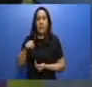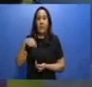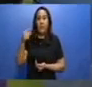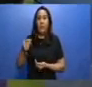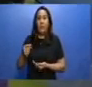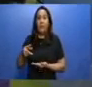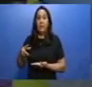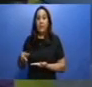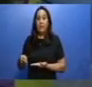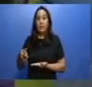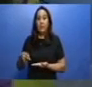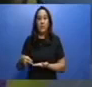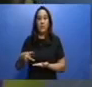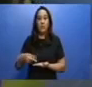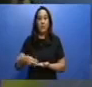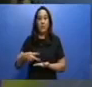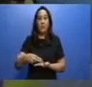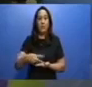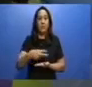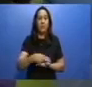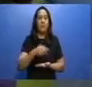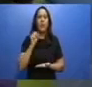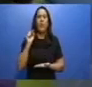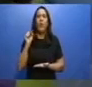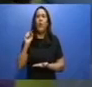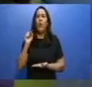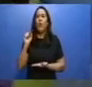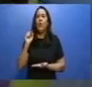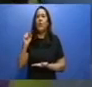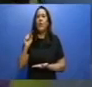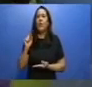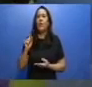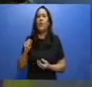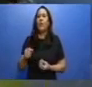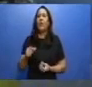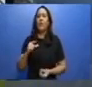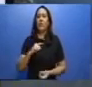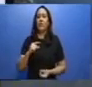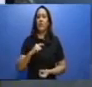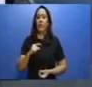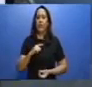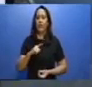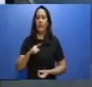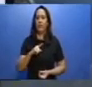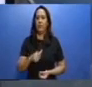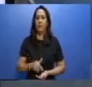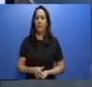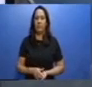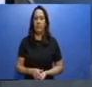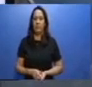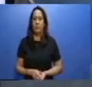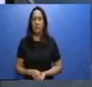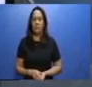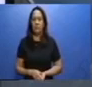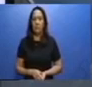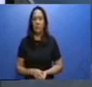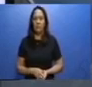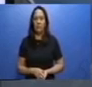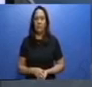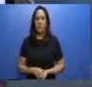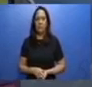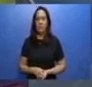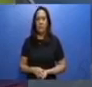recortar a figura obtida. Que outra forma geométrica plana você obterá que não está aqui,